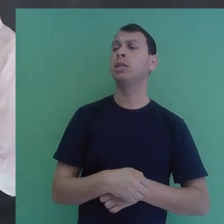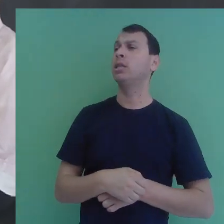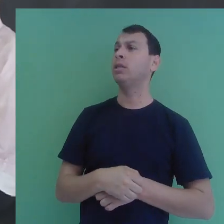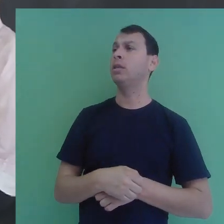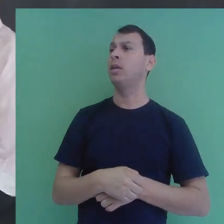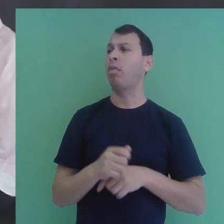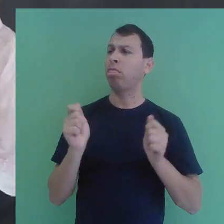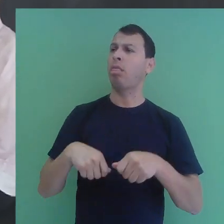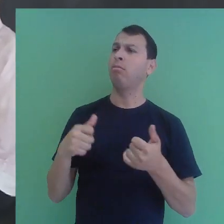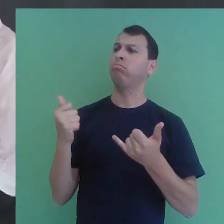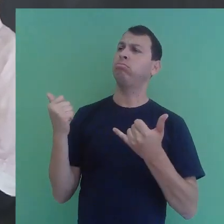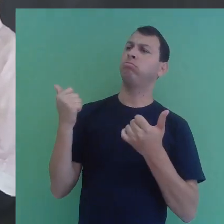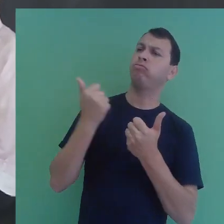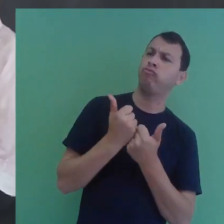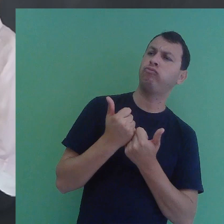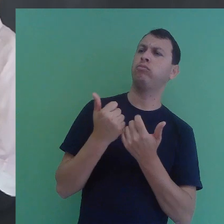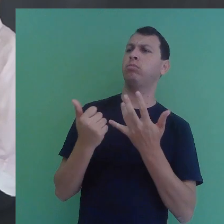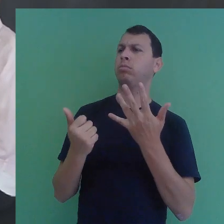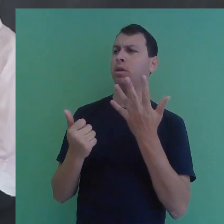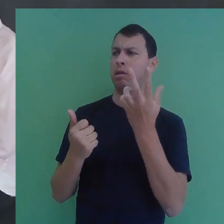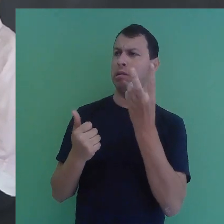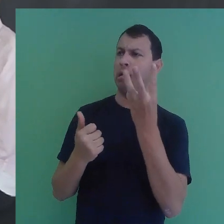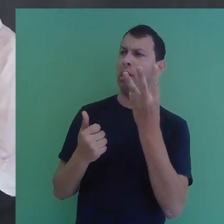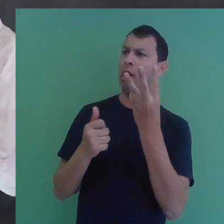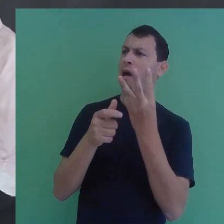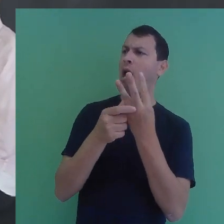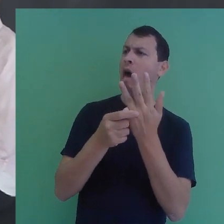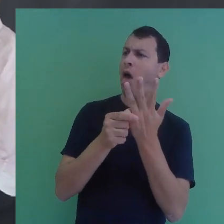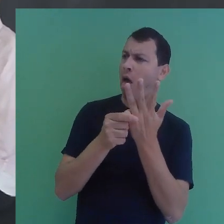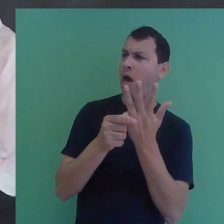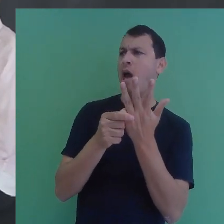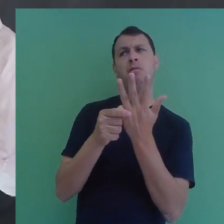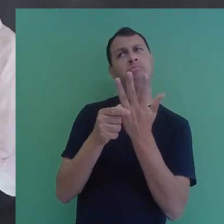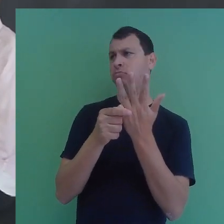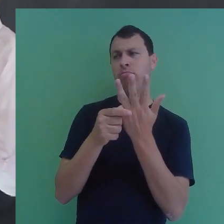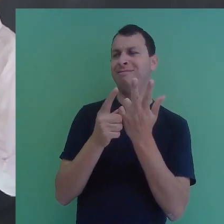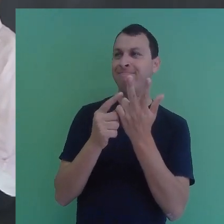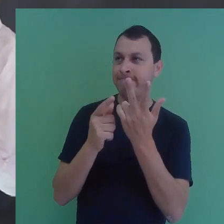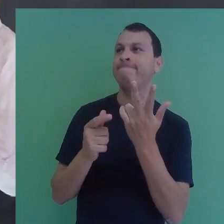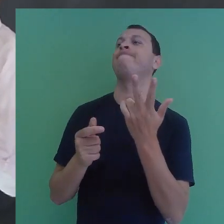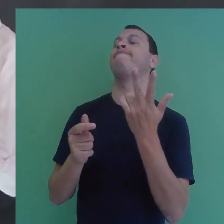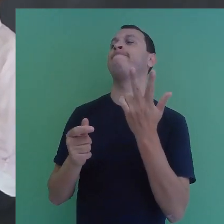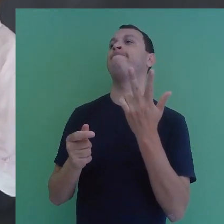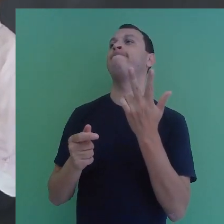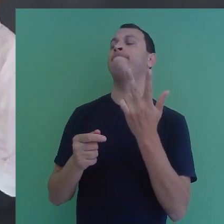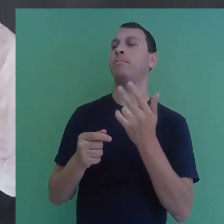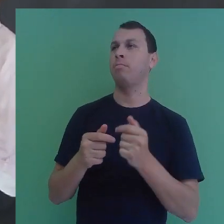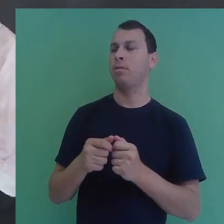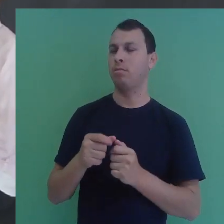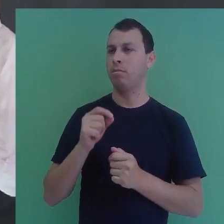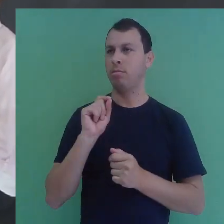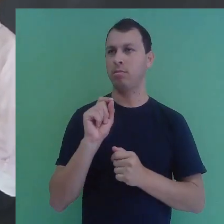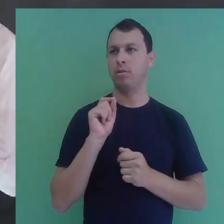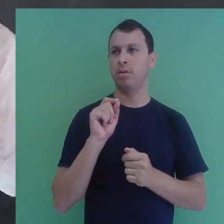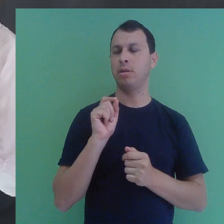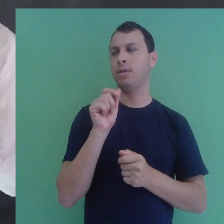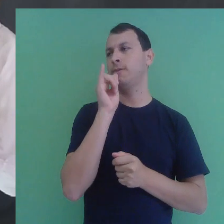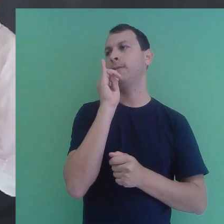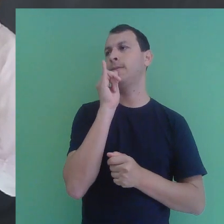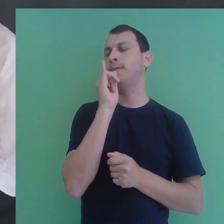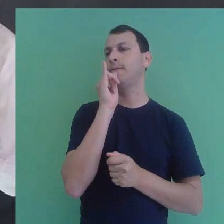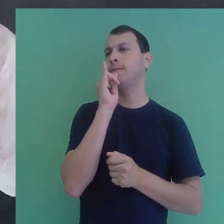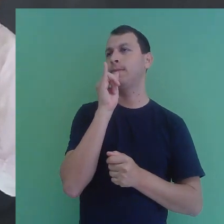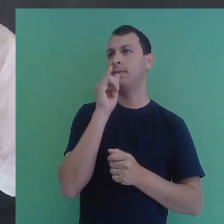pra moldar, assim. Uma coisa que eu também tenho muita admiração são, por exemplo,